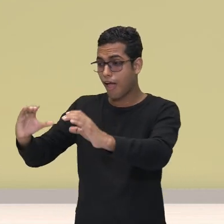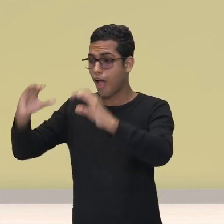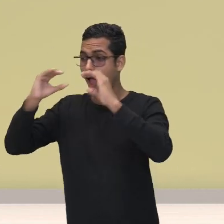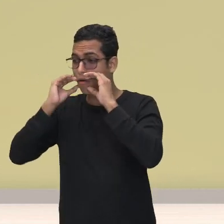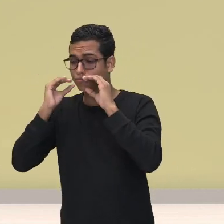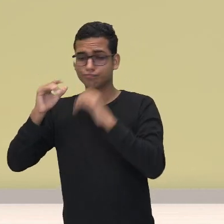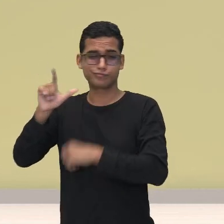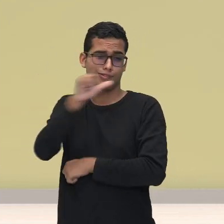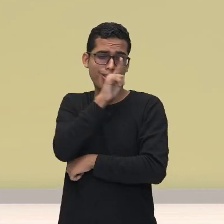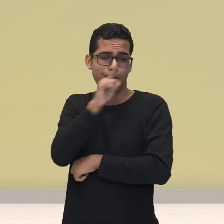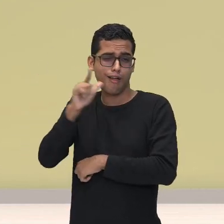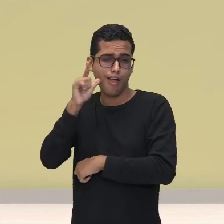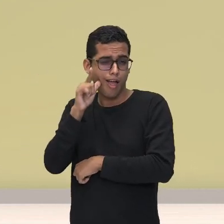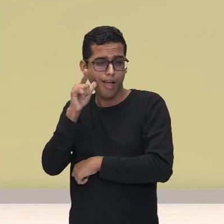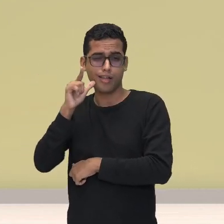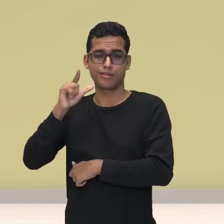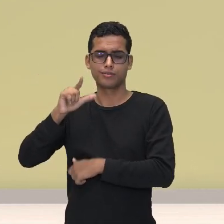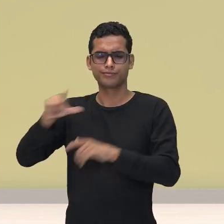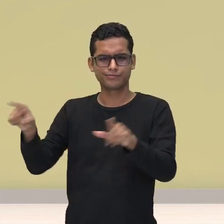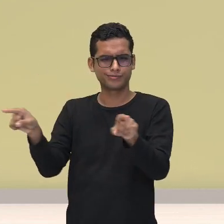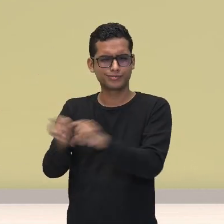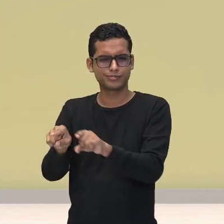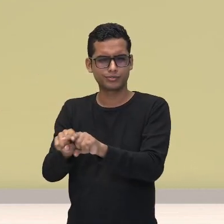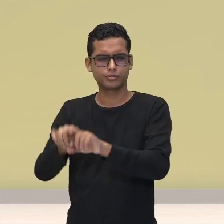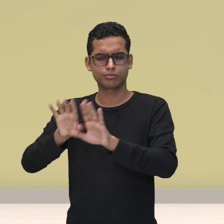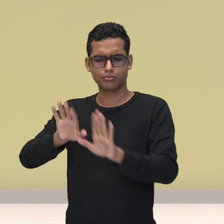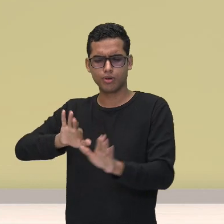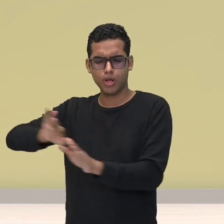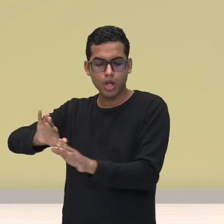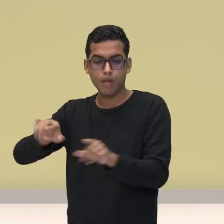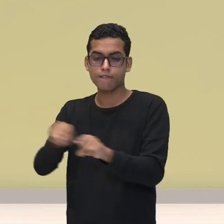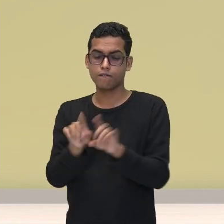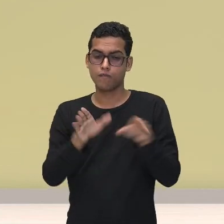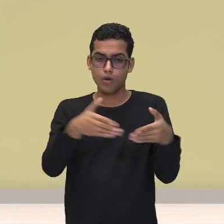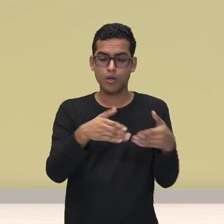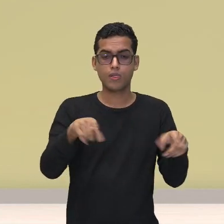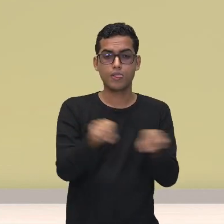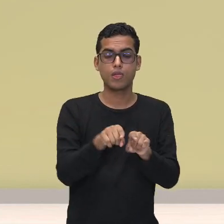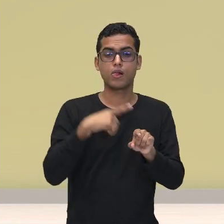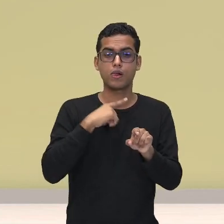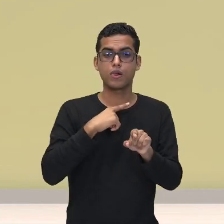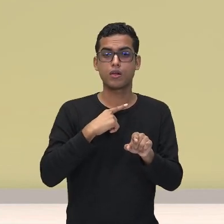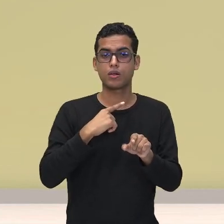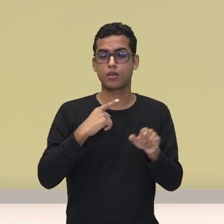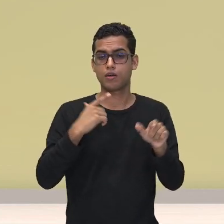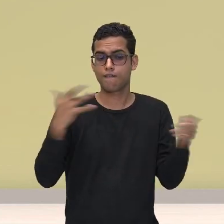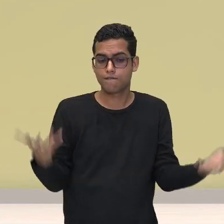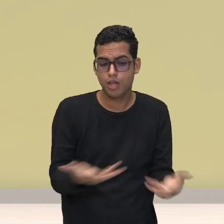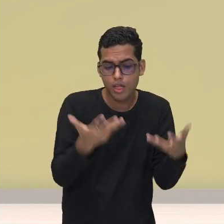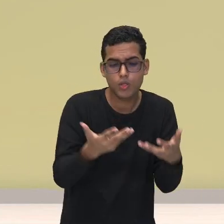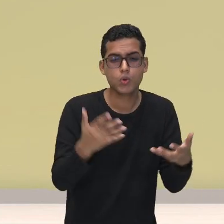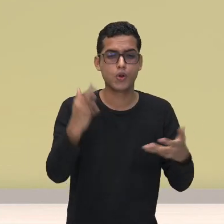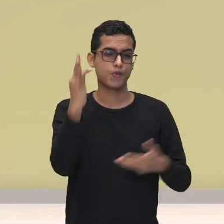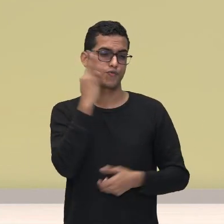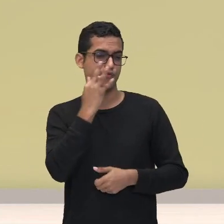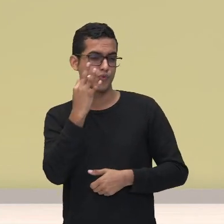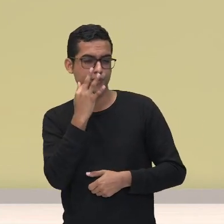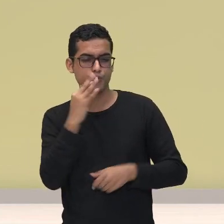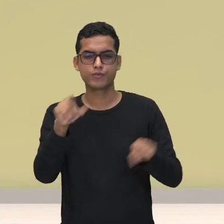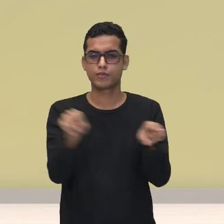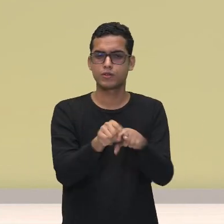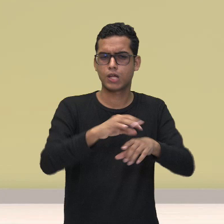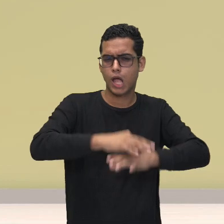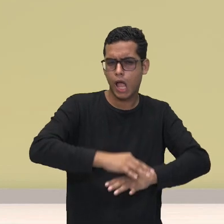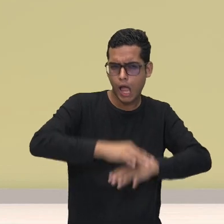frituras, colocar na sua alimentação mais fibras, né, mais legumes, frutas e verduras,